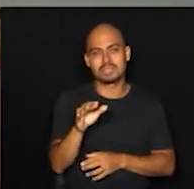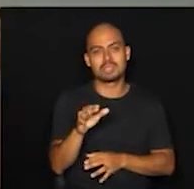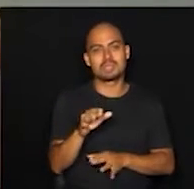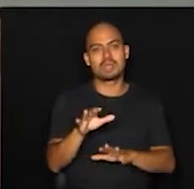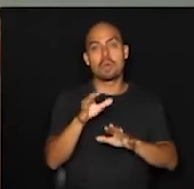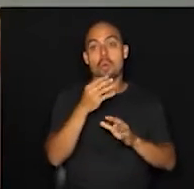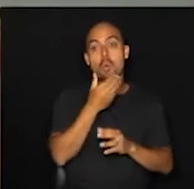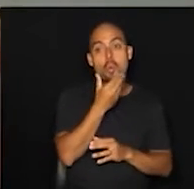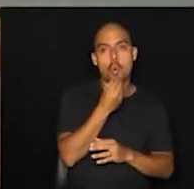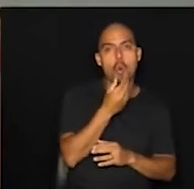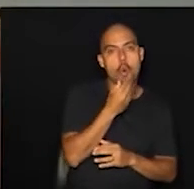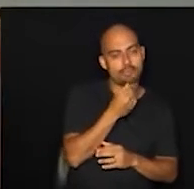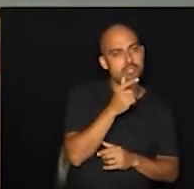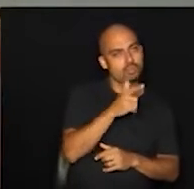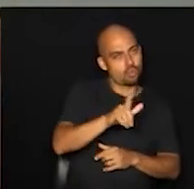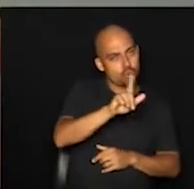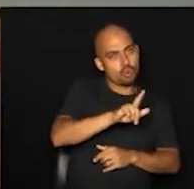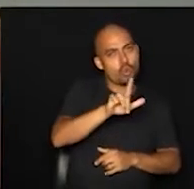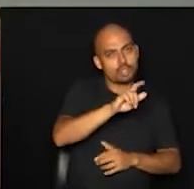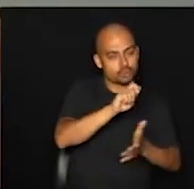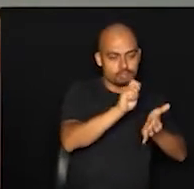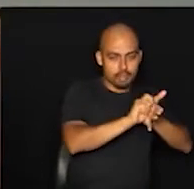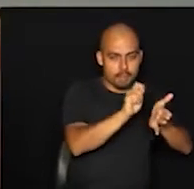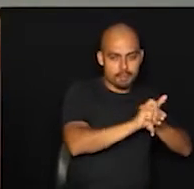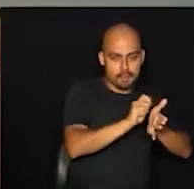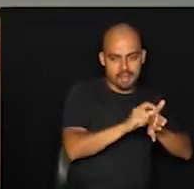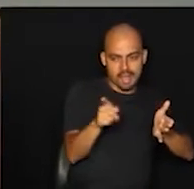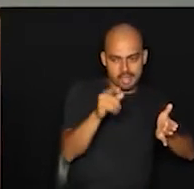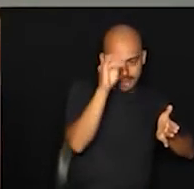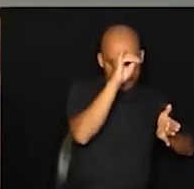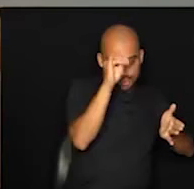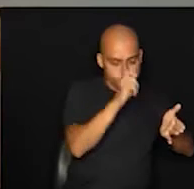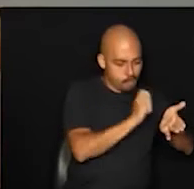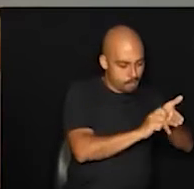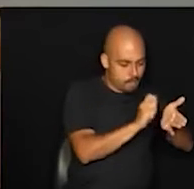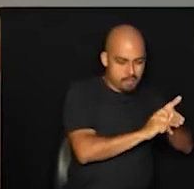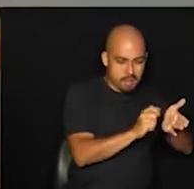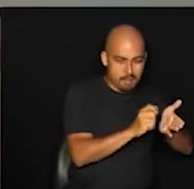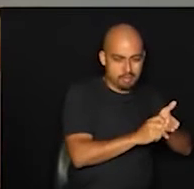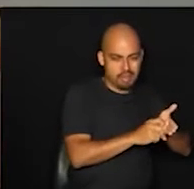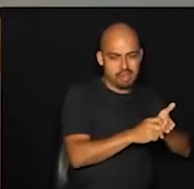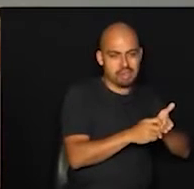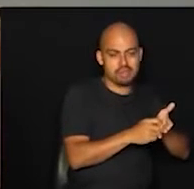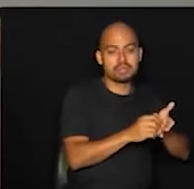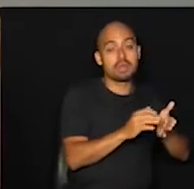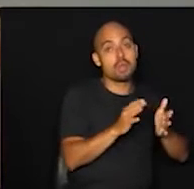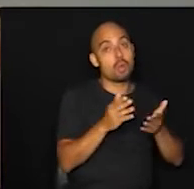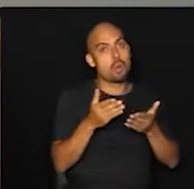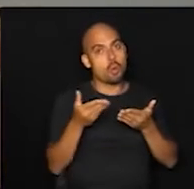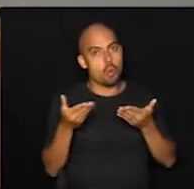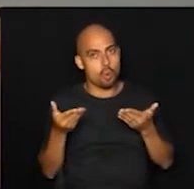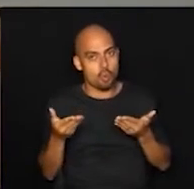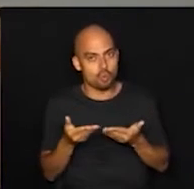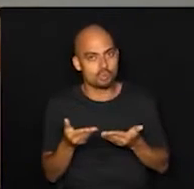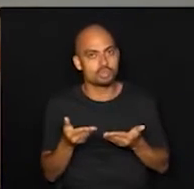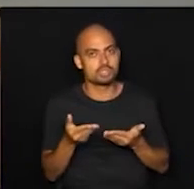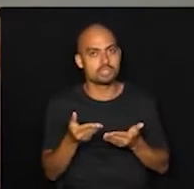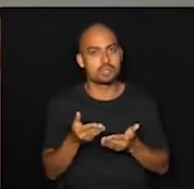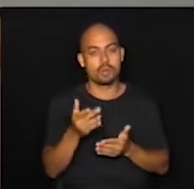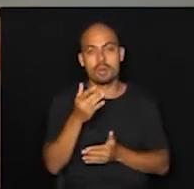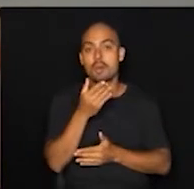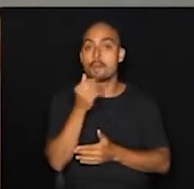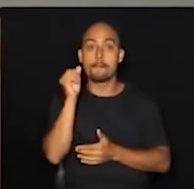por homens, claro, né? Homens Sim. que escreveram a história. O que é impressionante é, hoje em dia, existirem